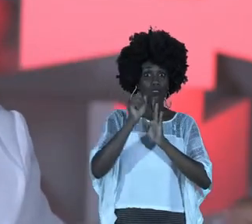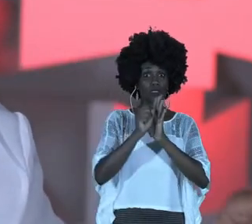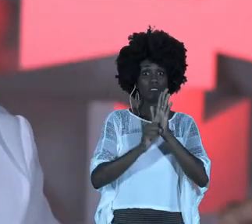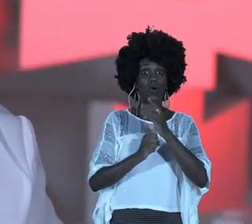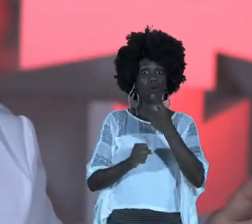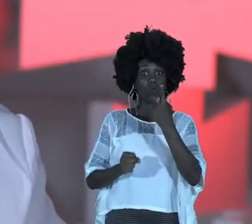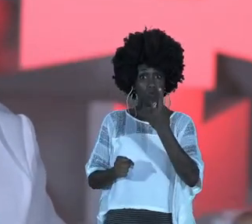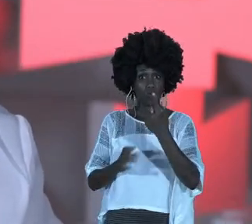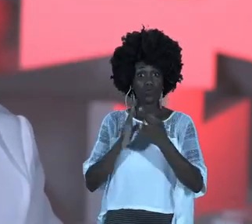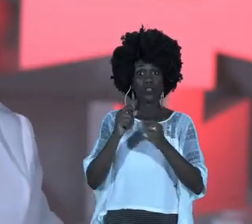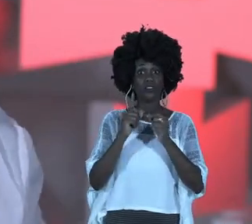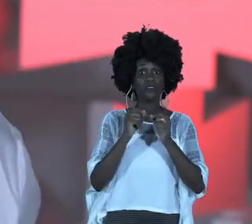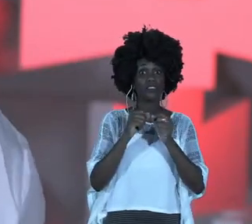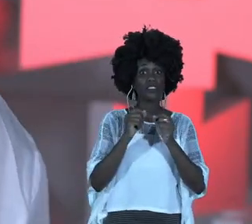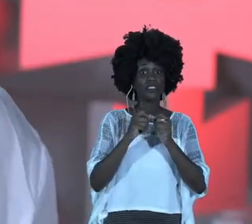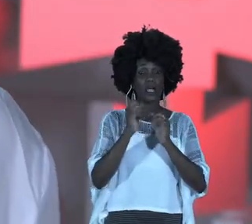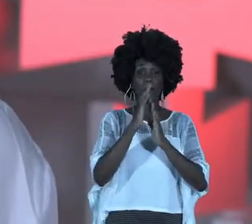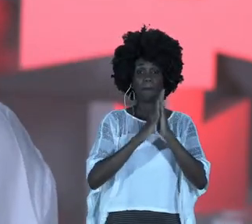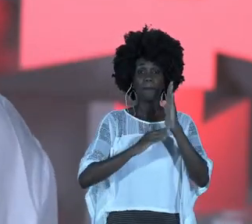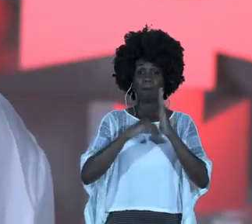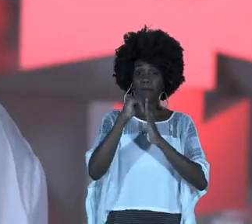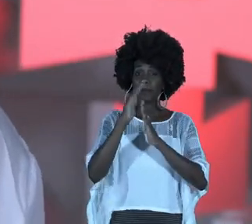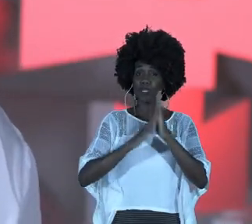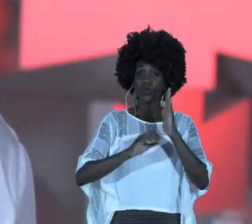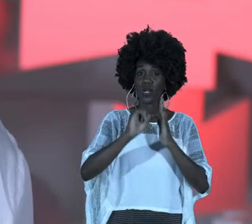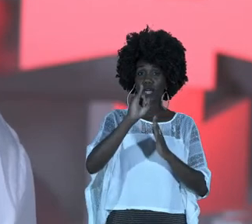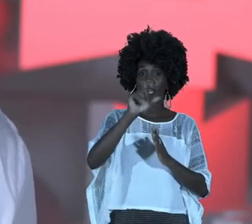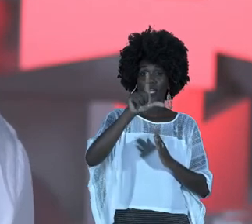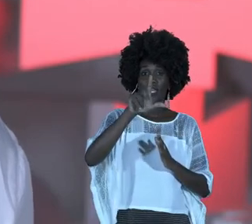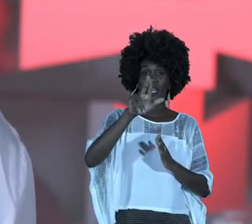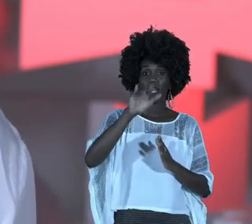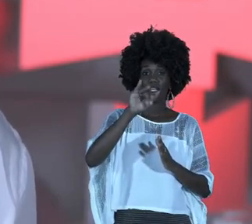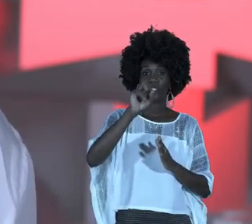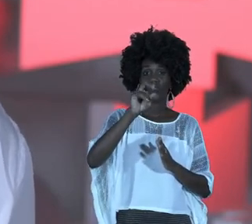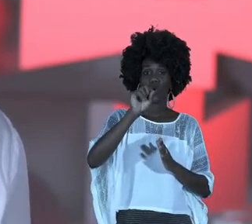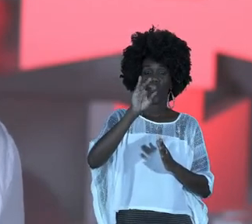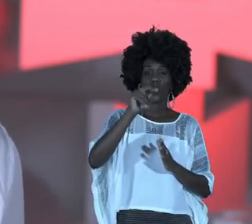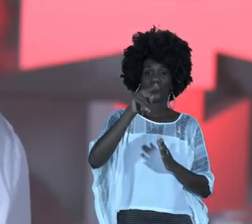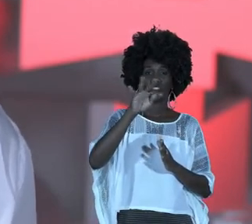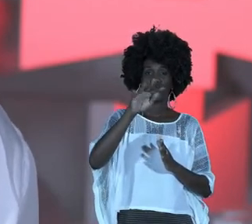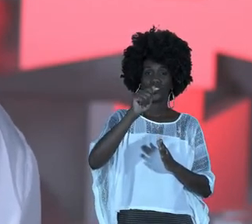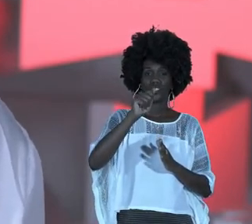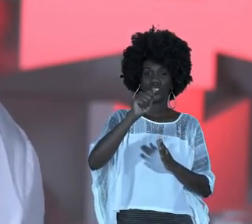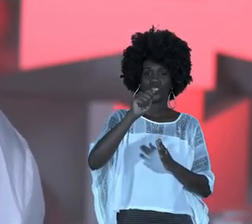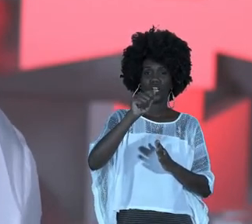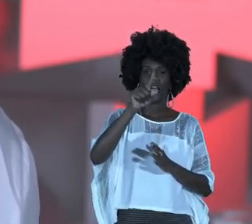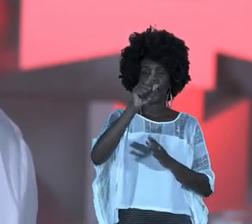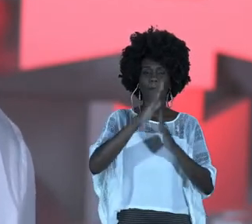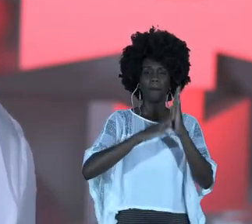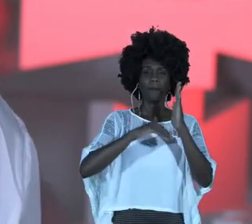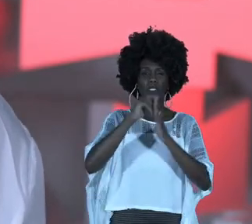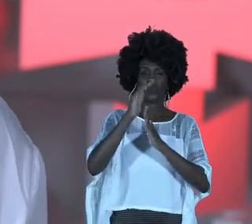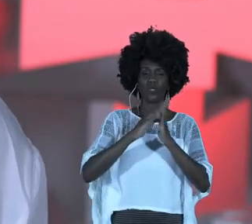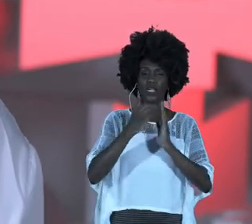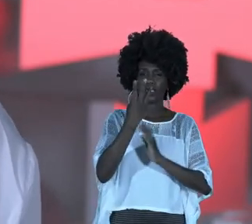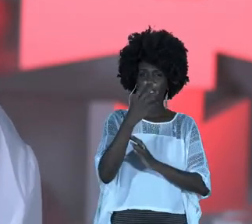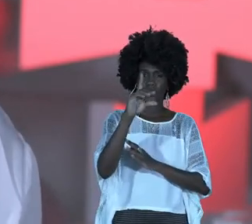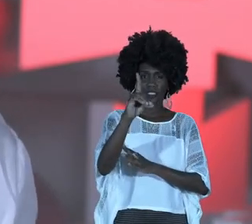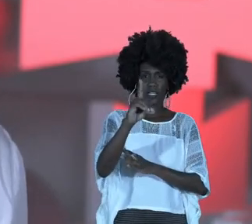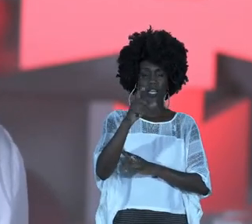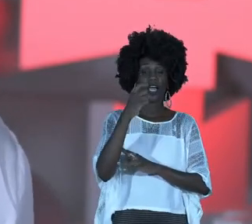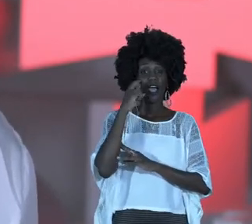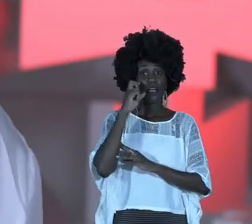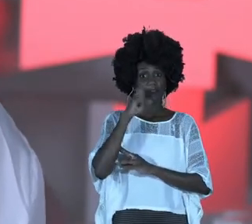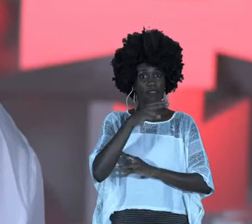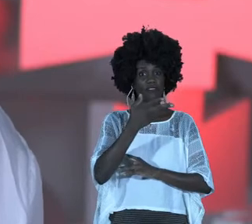lá pinturas ilusionistas. O pessoal do século XVI estava fazendo pintura 3D. E a gente vai